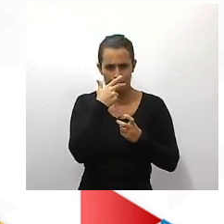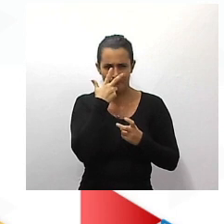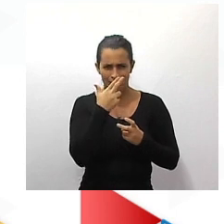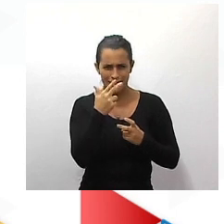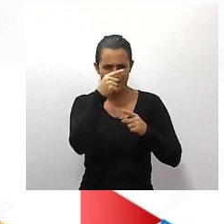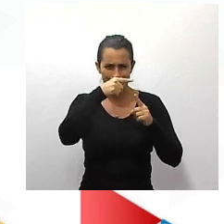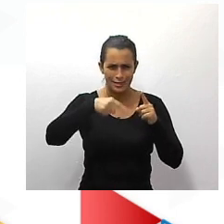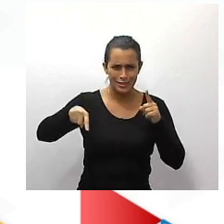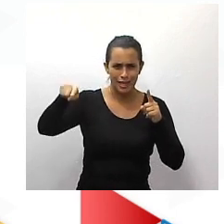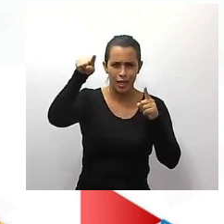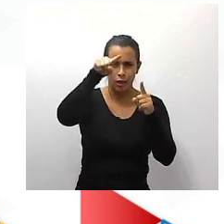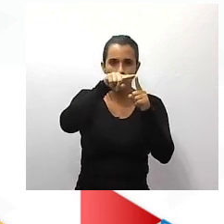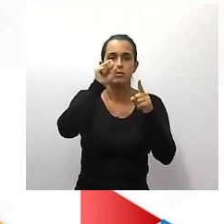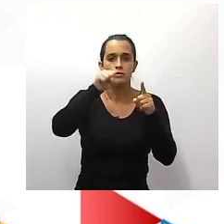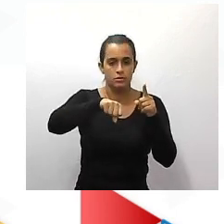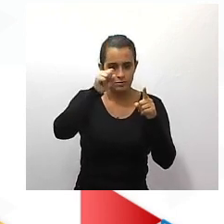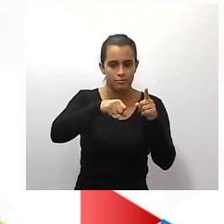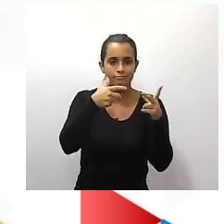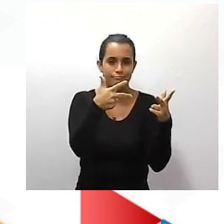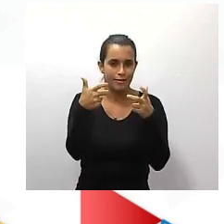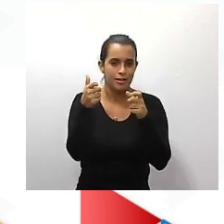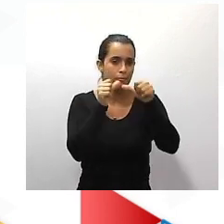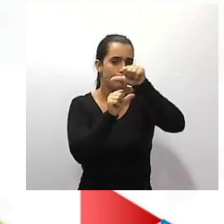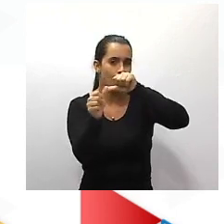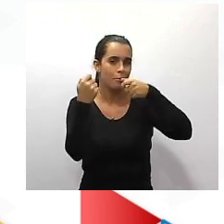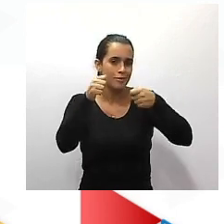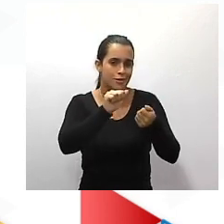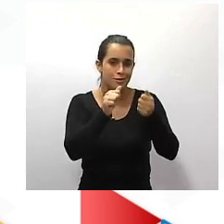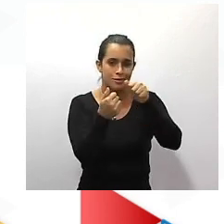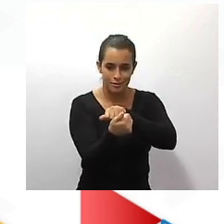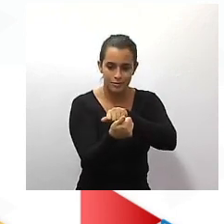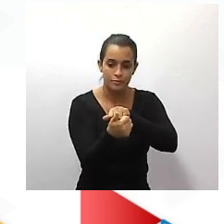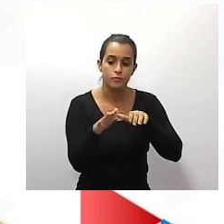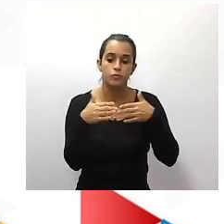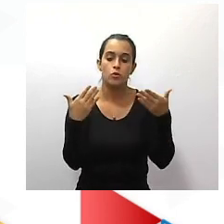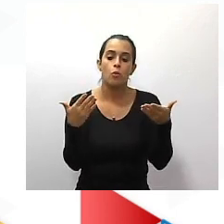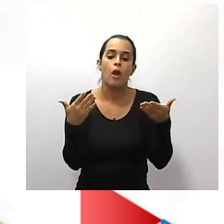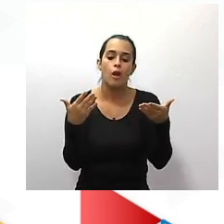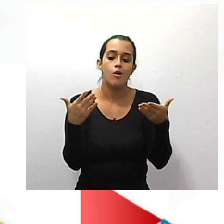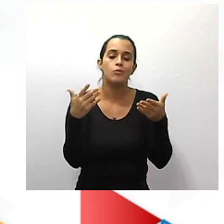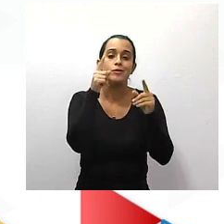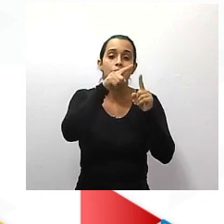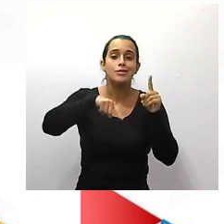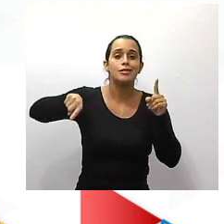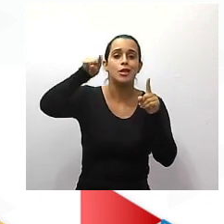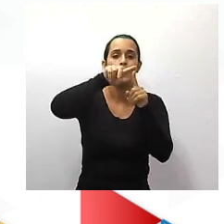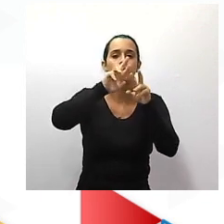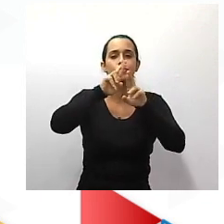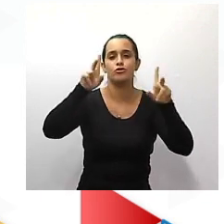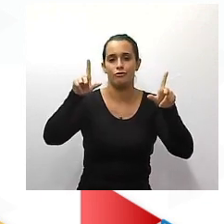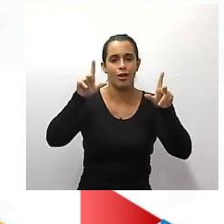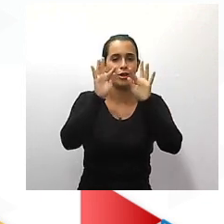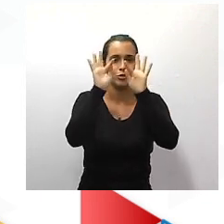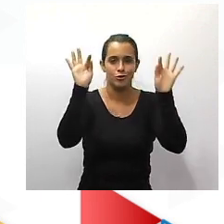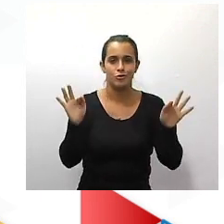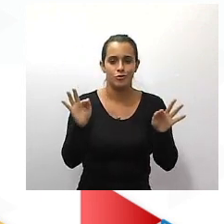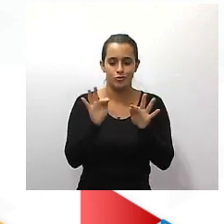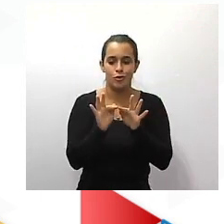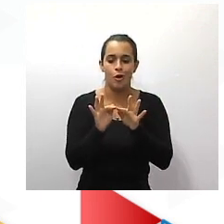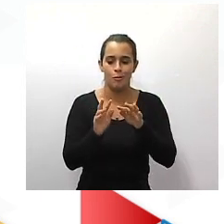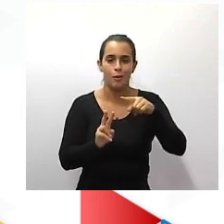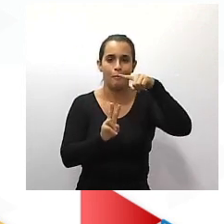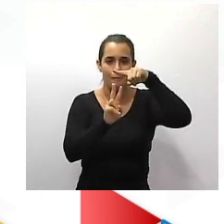de moedas, contá-las em pilhas conforme a figura base. Então, cada moedinha dessa é um